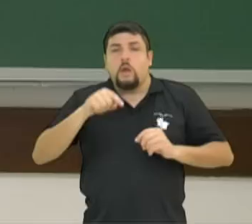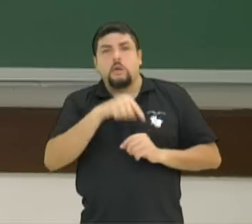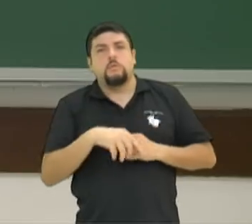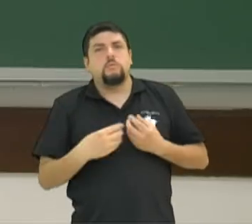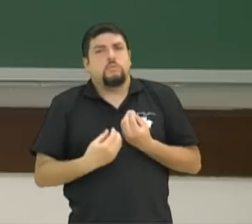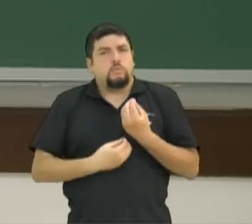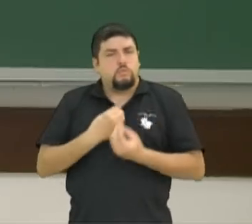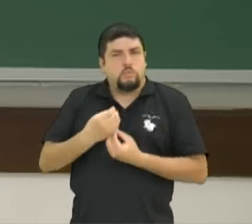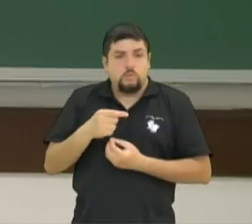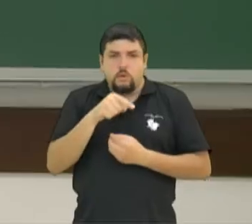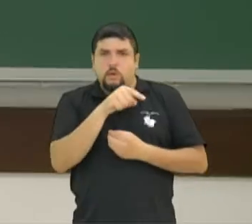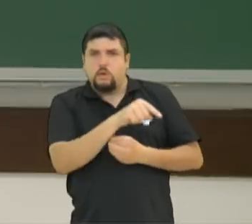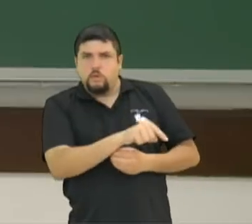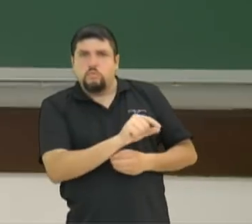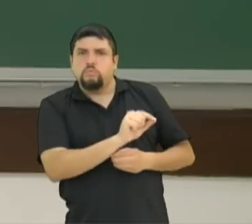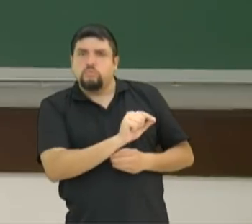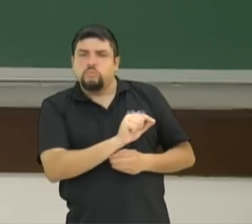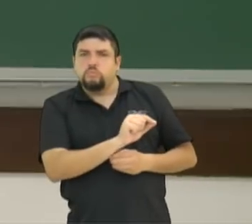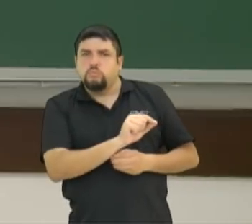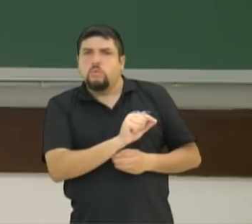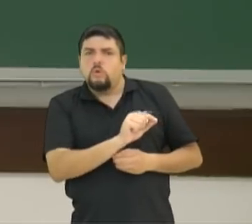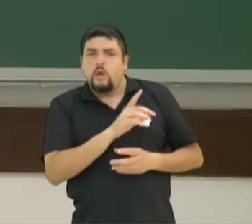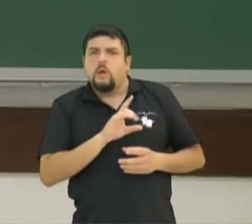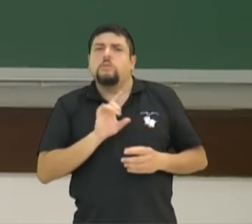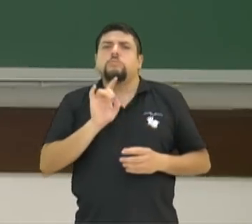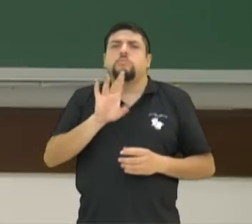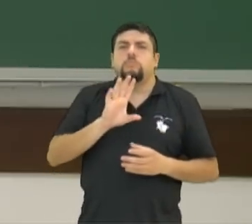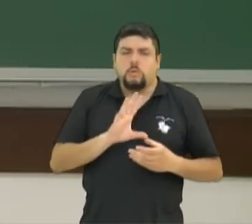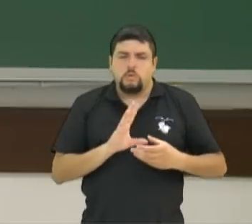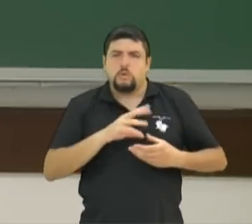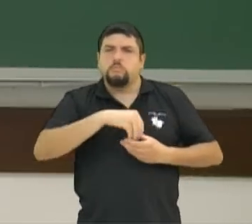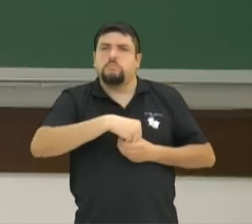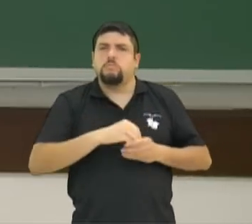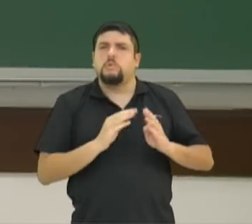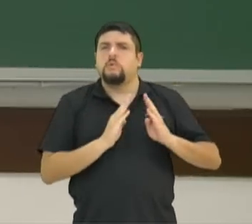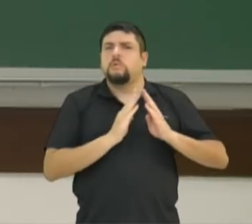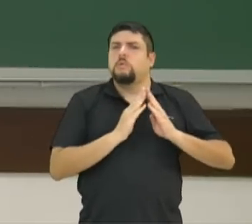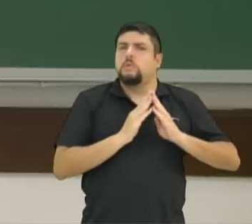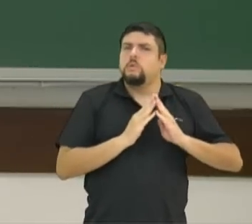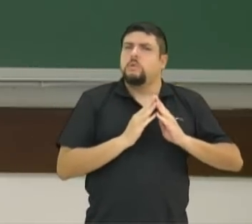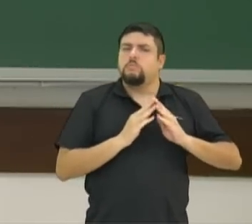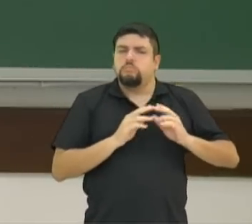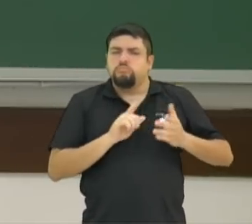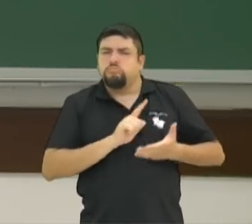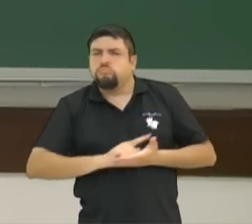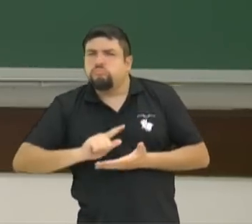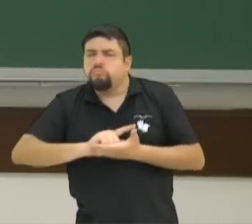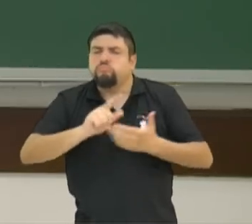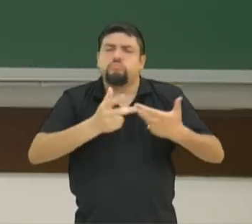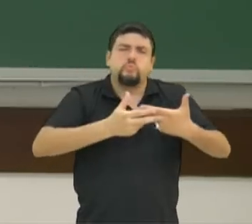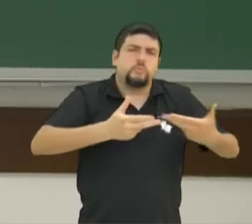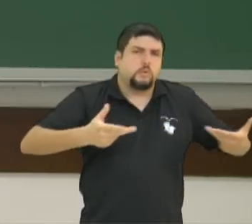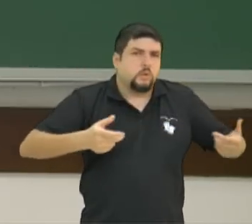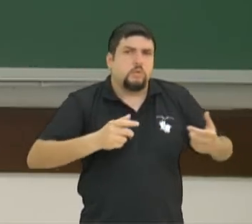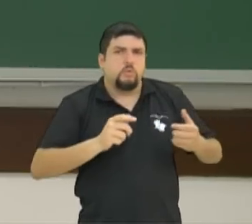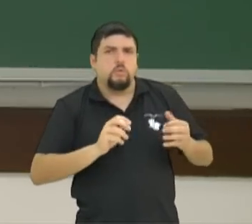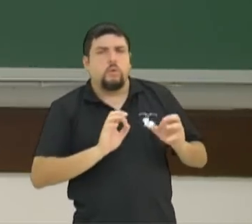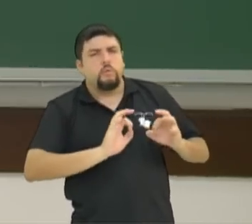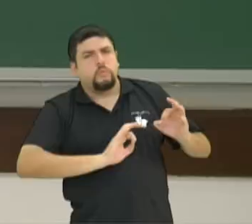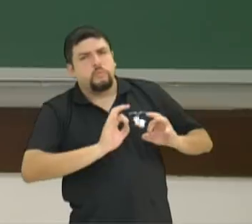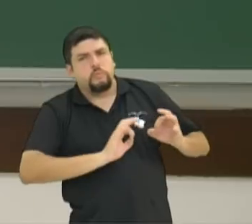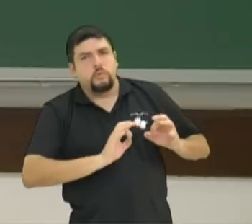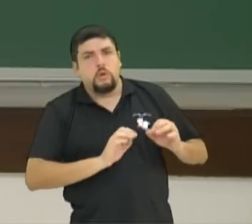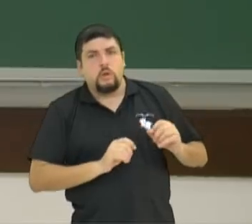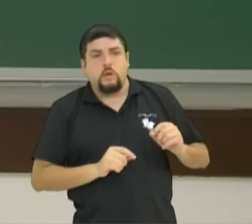eles fossem destinados aos trabalhos domésticos, né, aqueles que aconteciam dentro da casa dos senhores, dando a ele uma condição